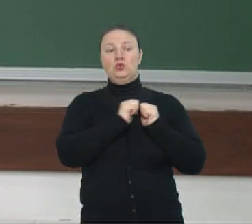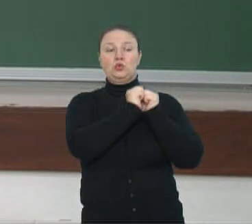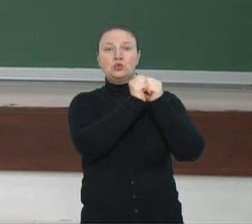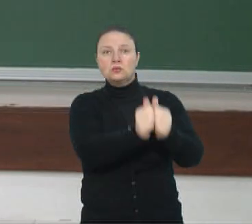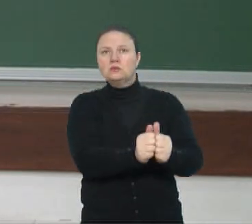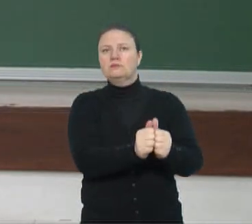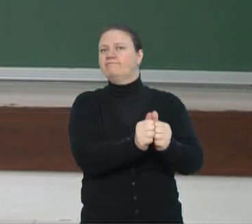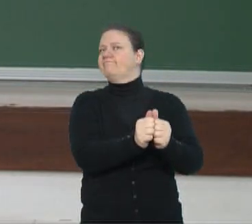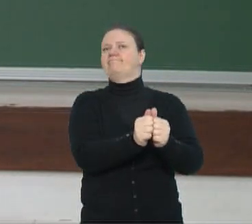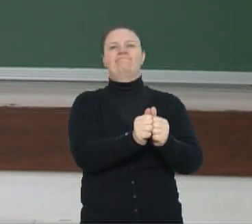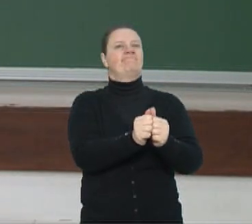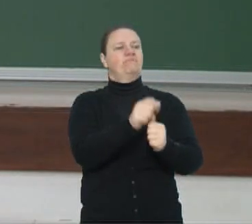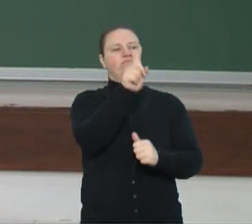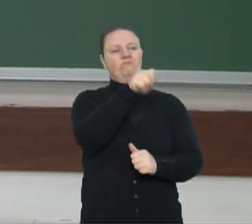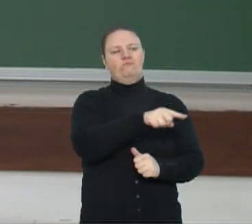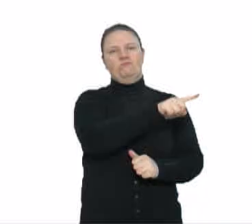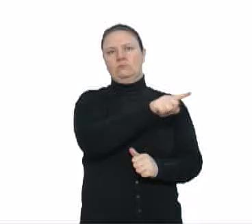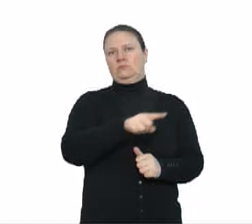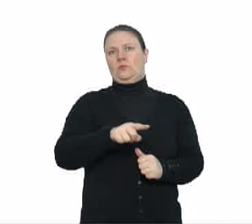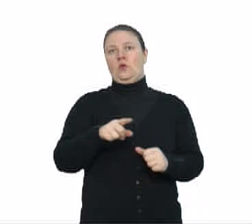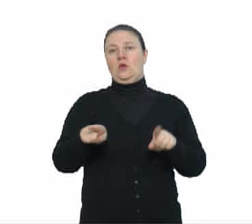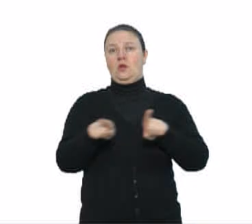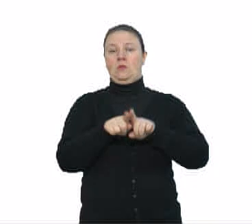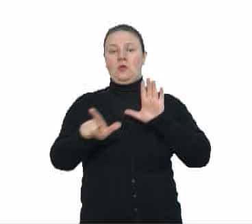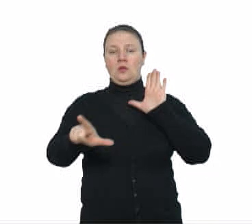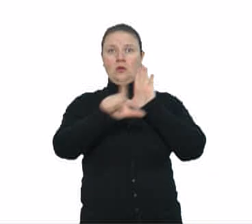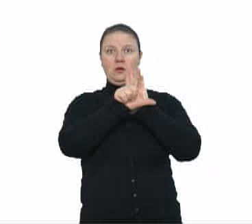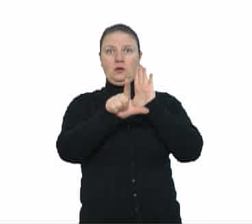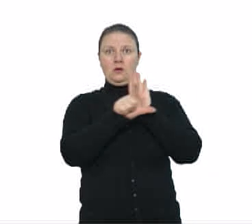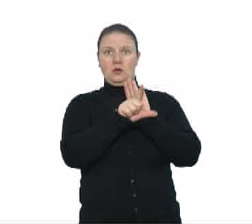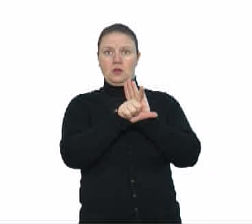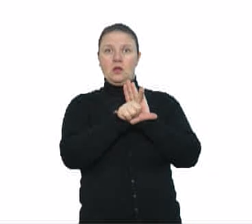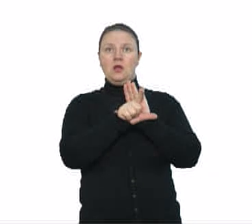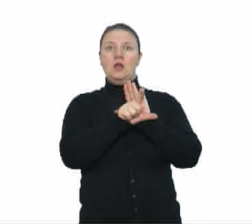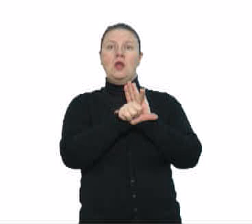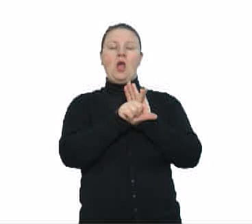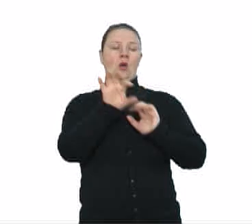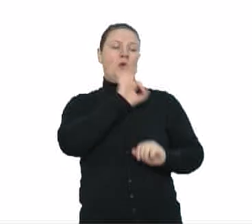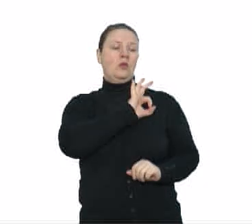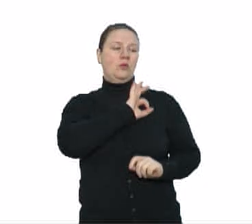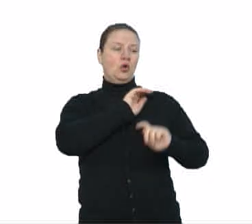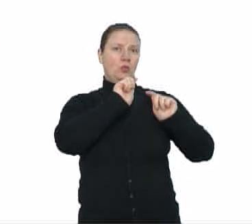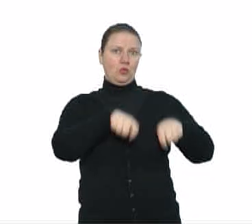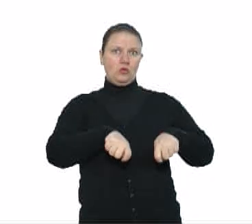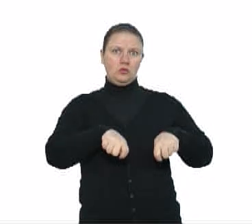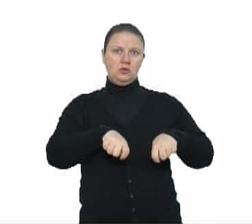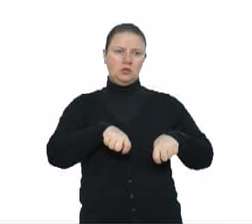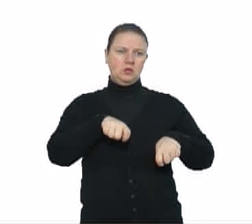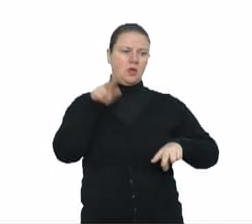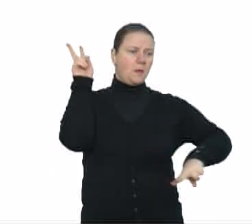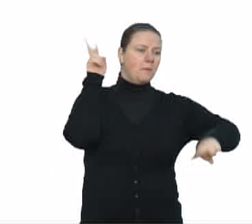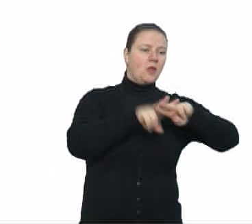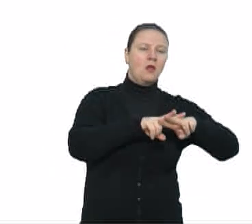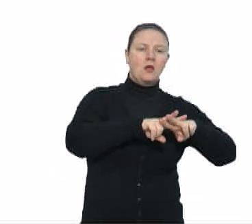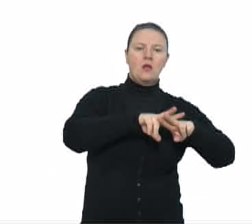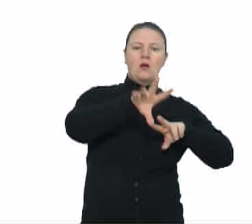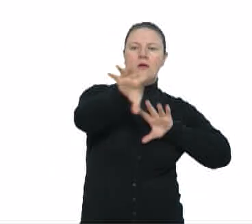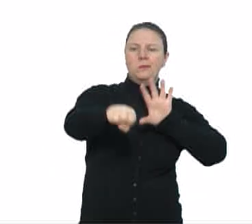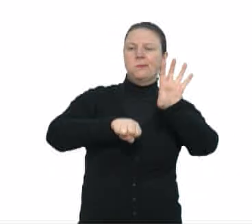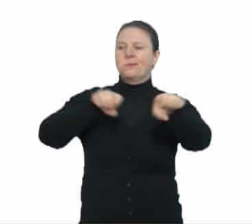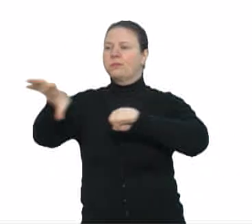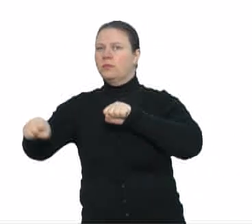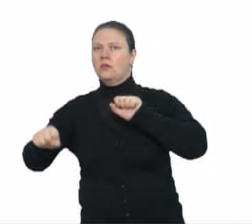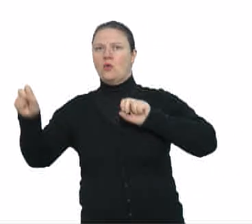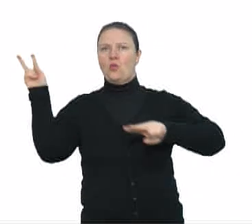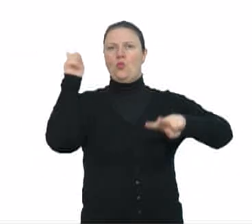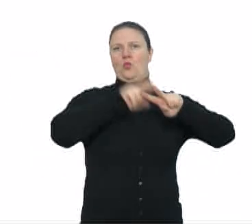junto. E vai ser aprovada uma lei que permitia a polícia prender qualquer operário que estivesse participando de uma greve. Fazer greve era crime, você tinha que ser